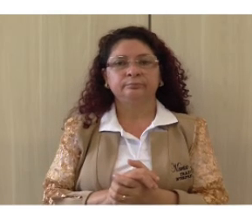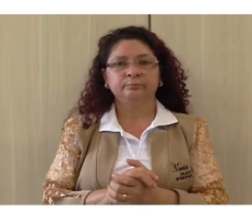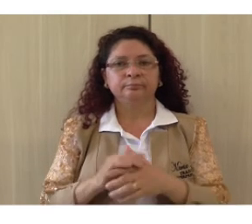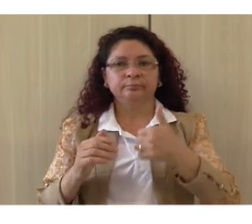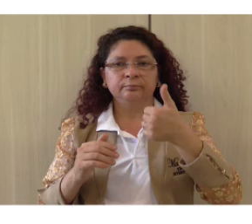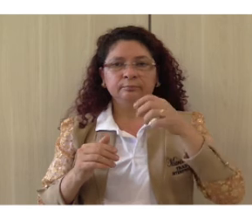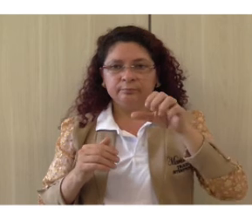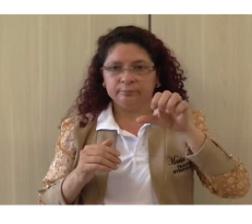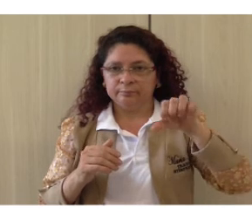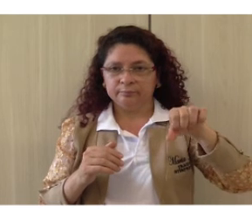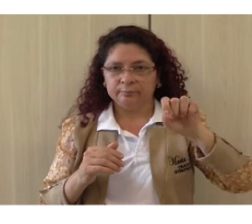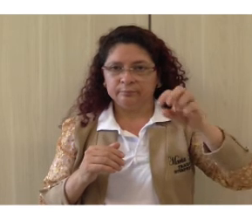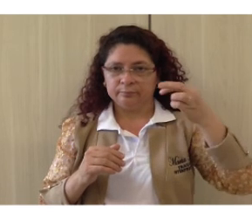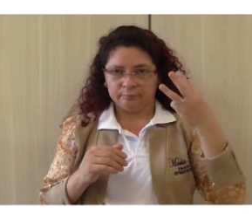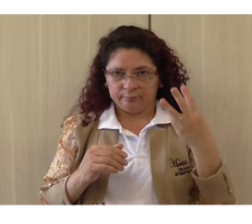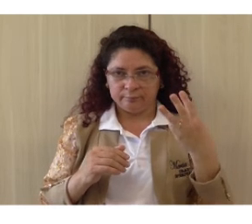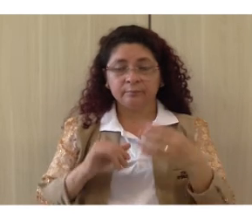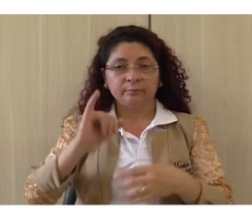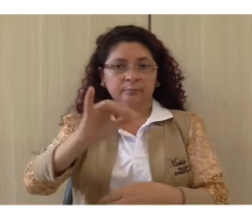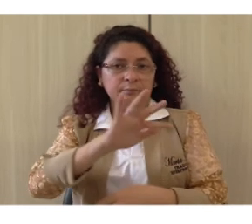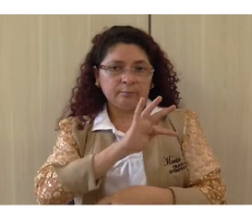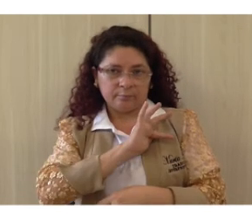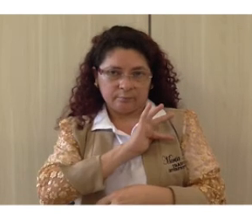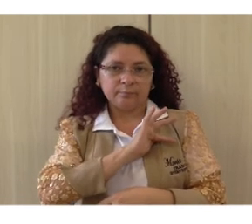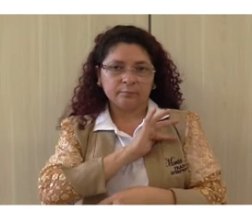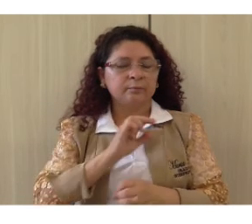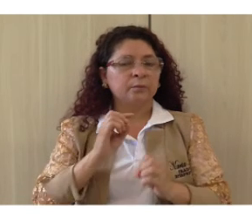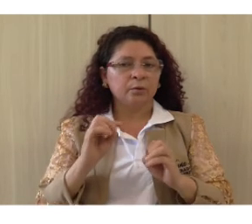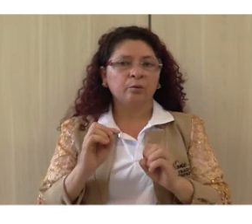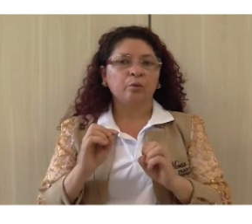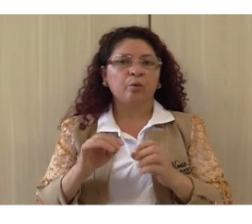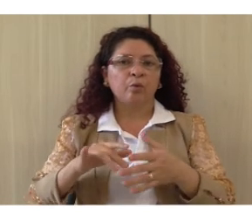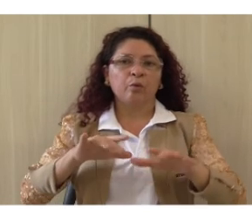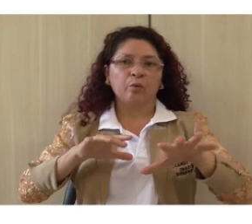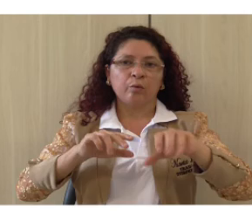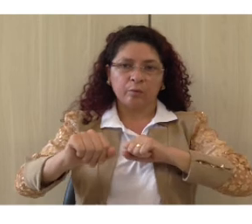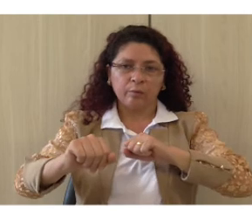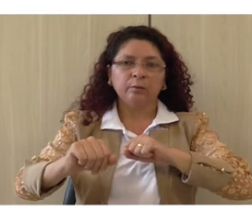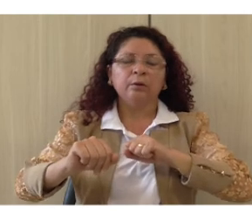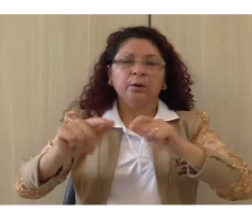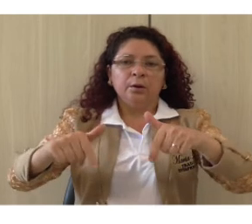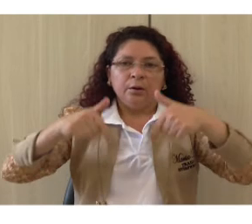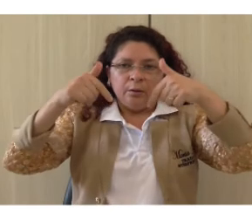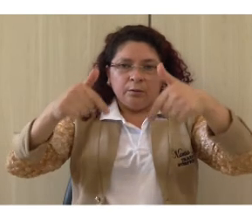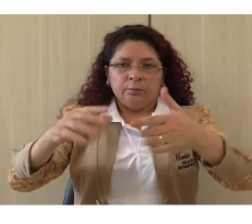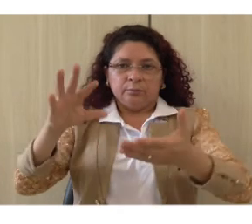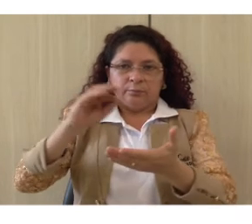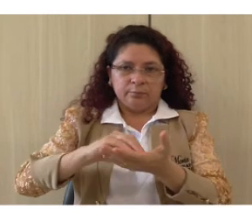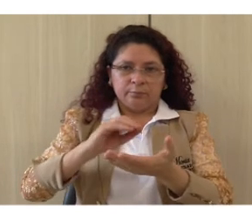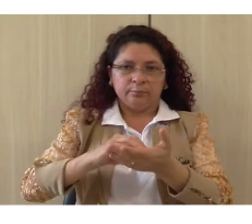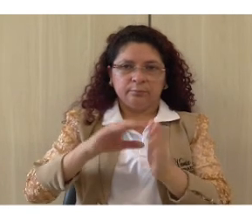Item 19.3. O IFPA só expedirá diploma do curso após a